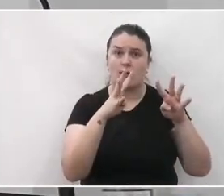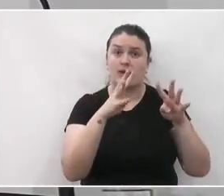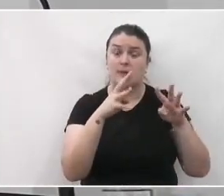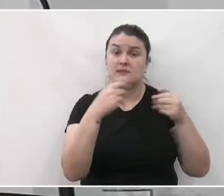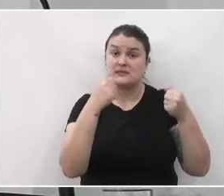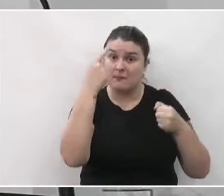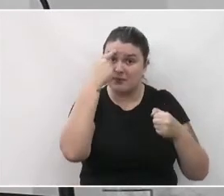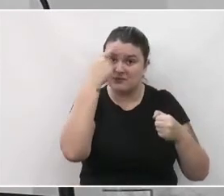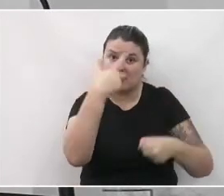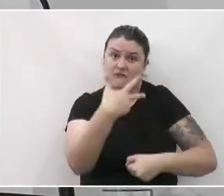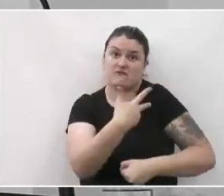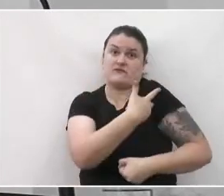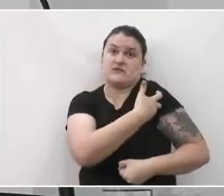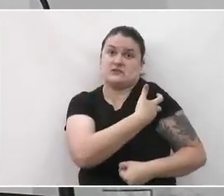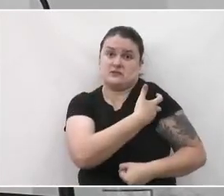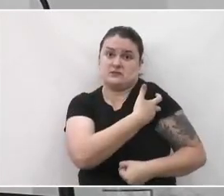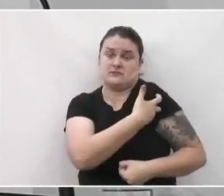Né?